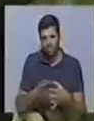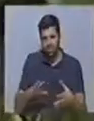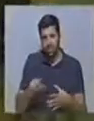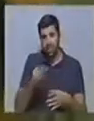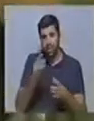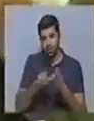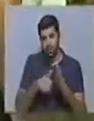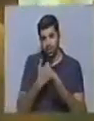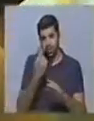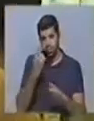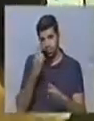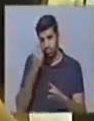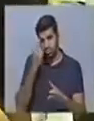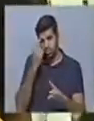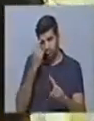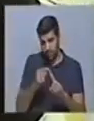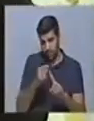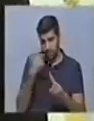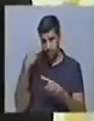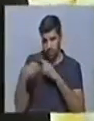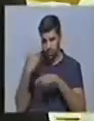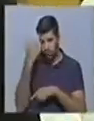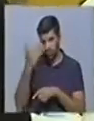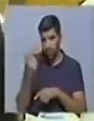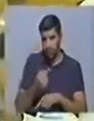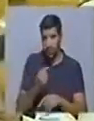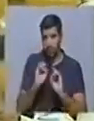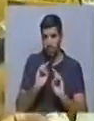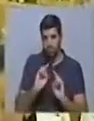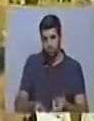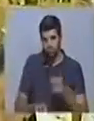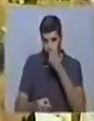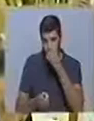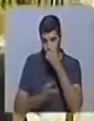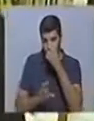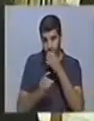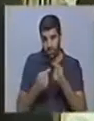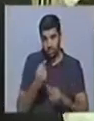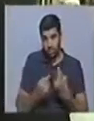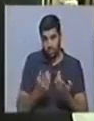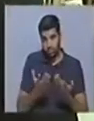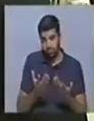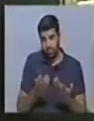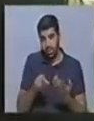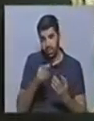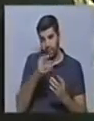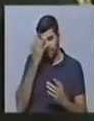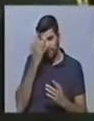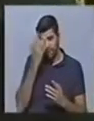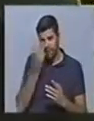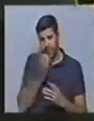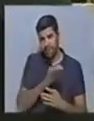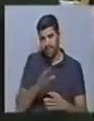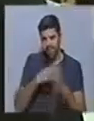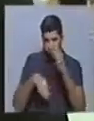é um projeto que nasce para as gerações futuras e que teria que começar de algum modo. E é incrível ver a facilidade com que estes